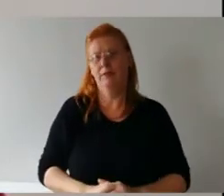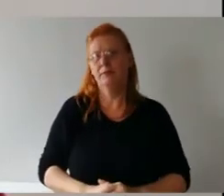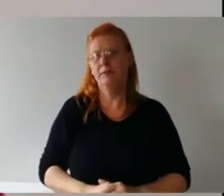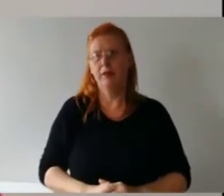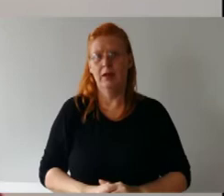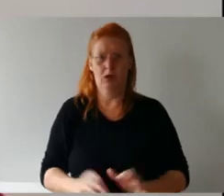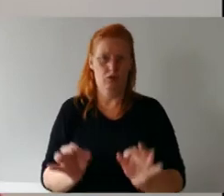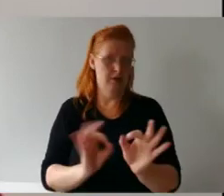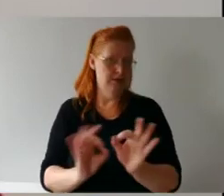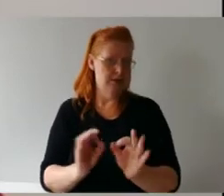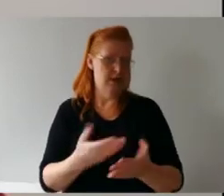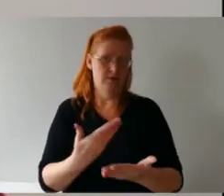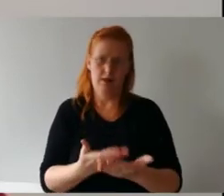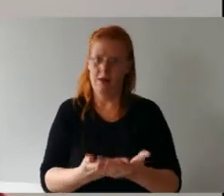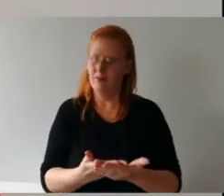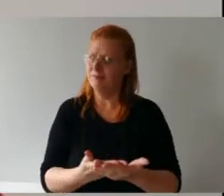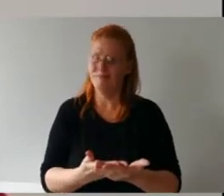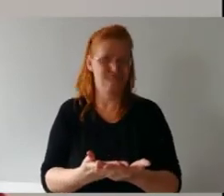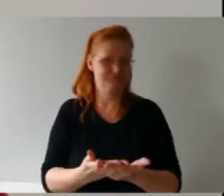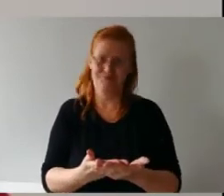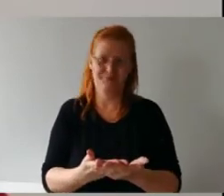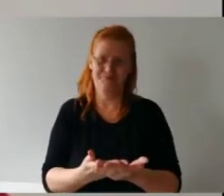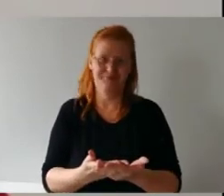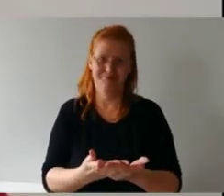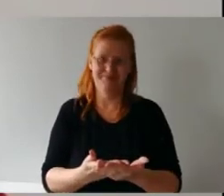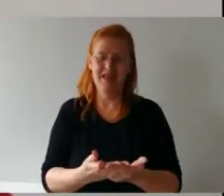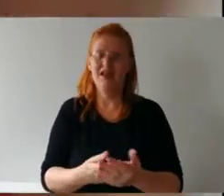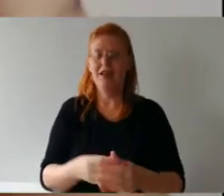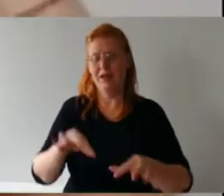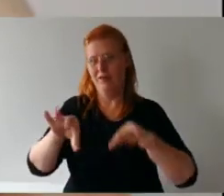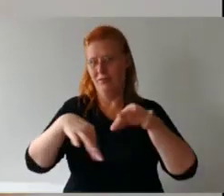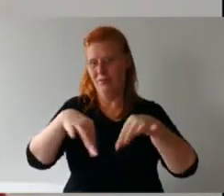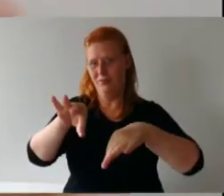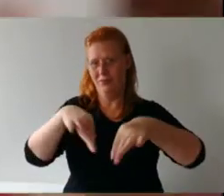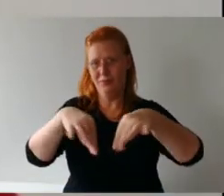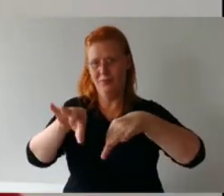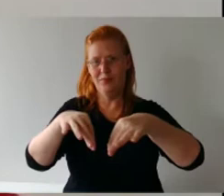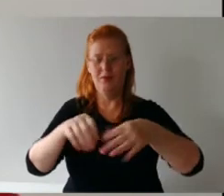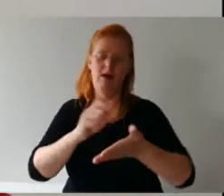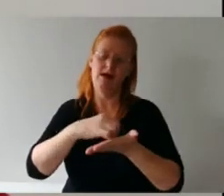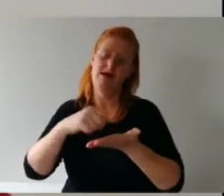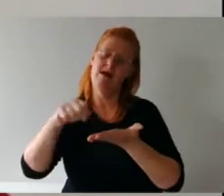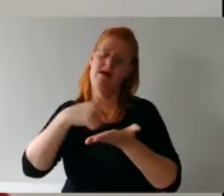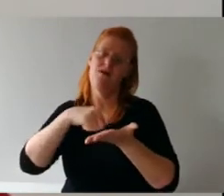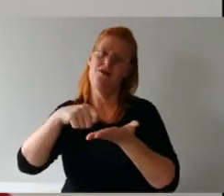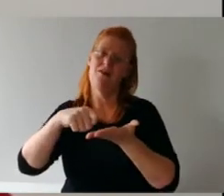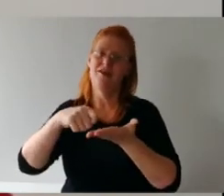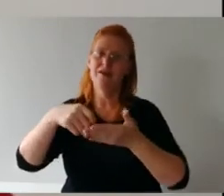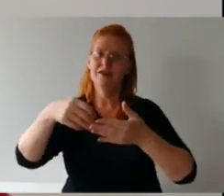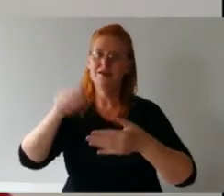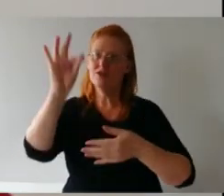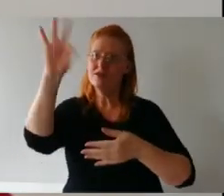nunca era planejada através de um texto pronto, e sim através de uma folha escrita à